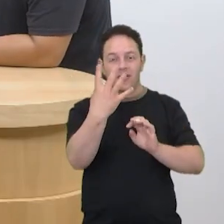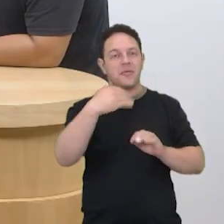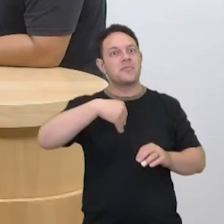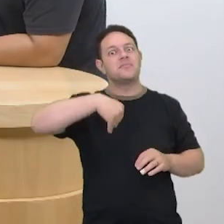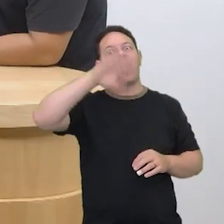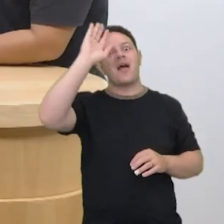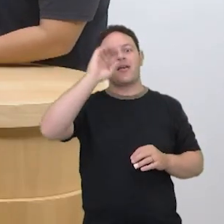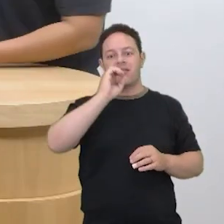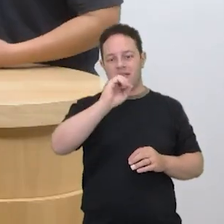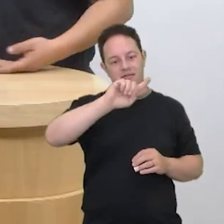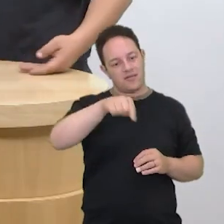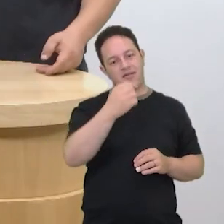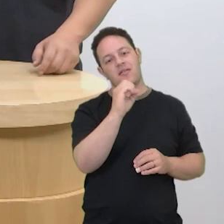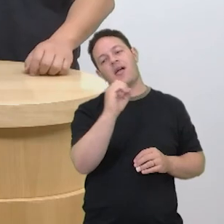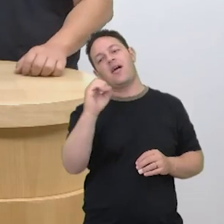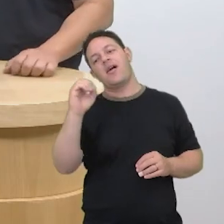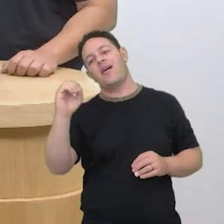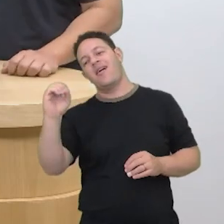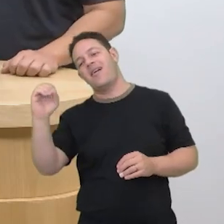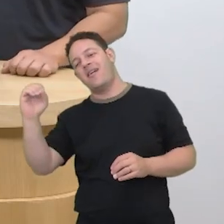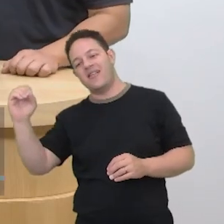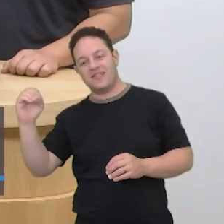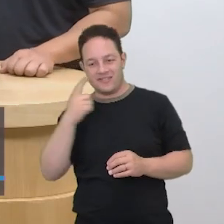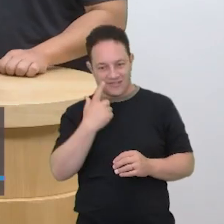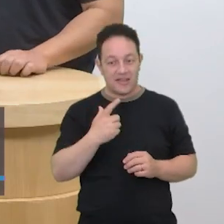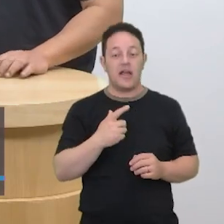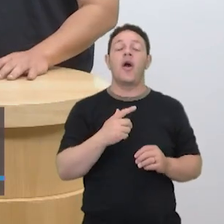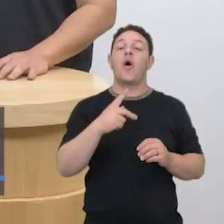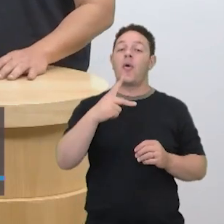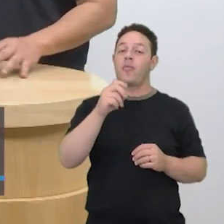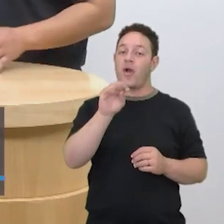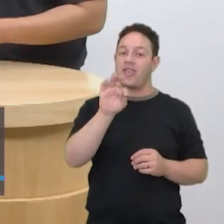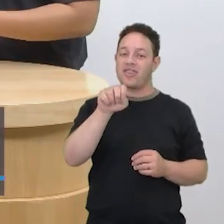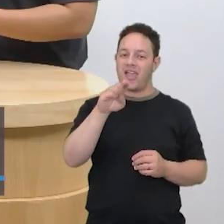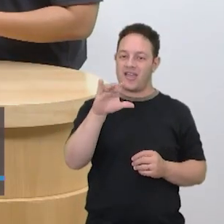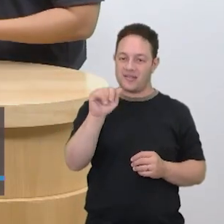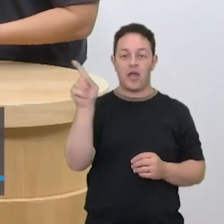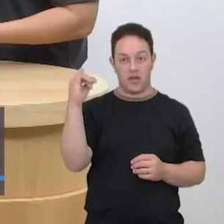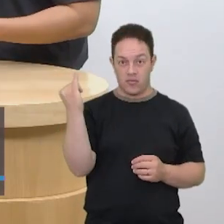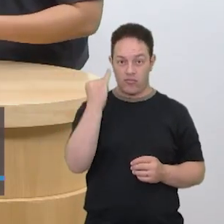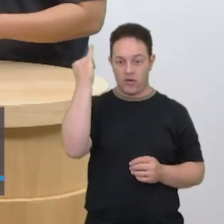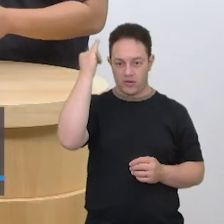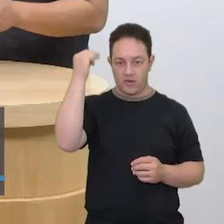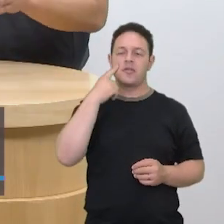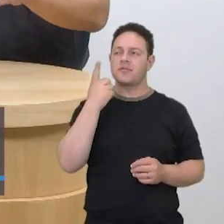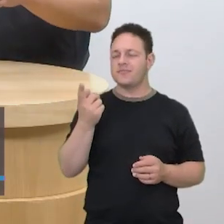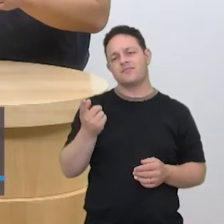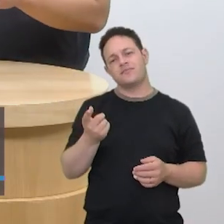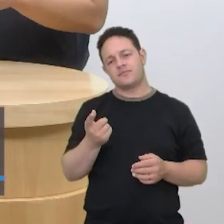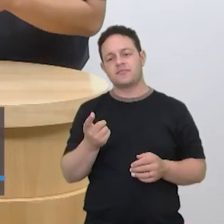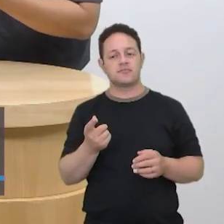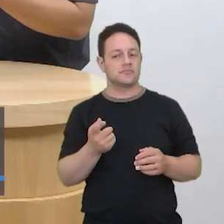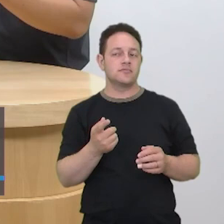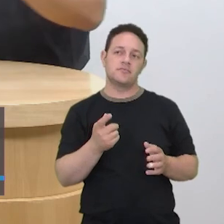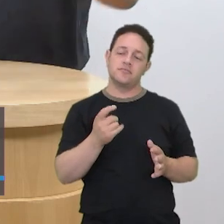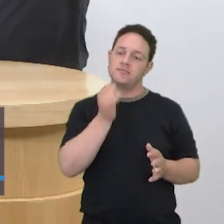muito grande a conta. Então, potência é uma coisa importante. Não, sim, essas notações assim, assim, trabalhar com números